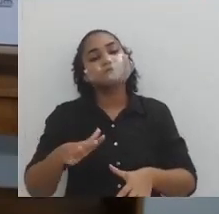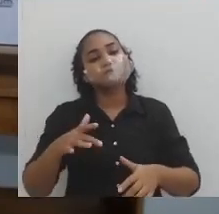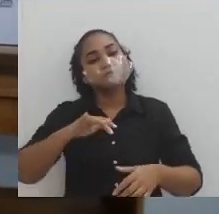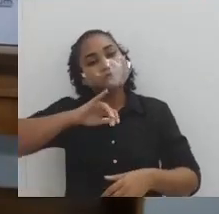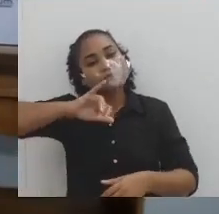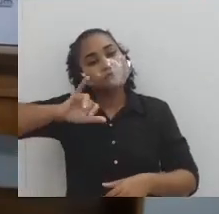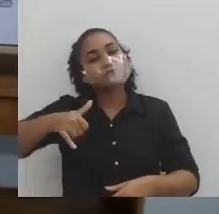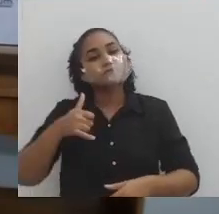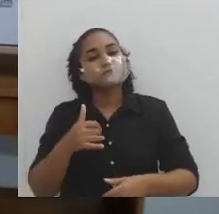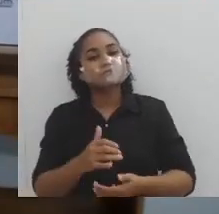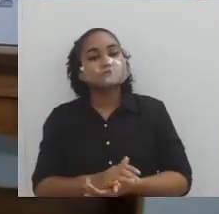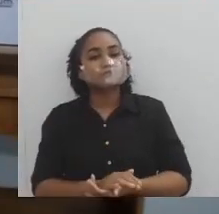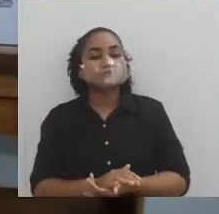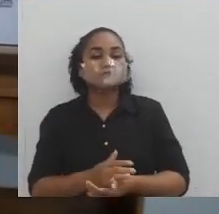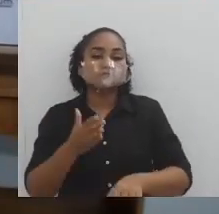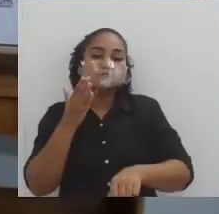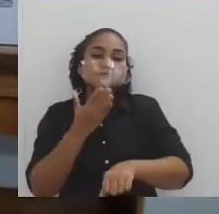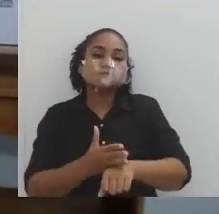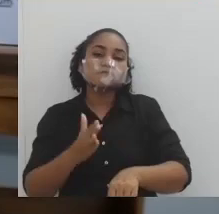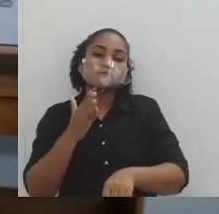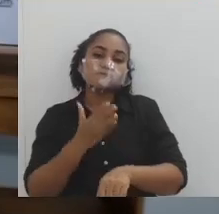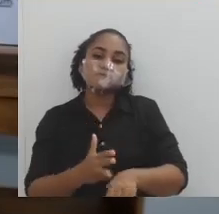oportunidade para essa prática.